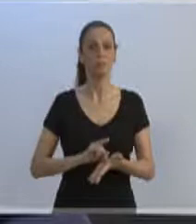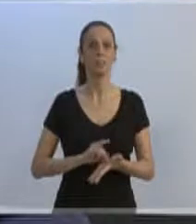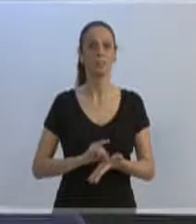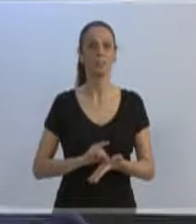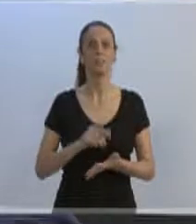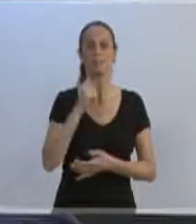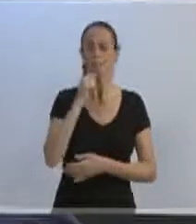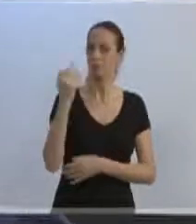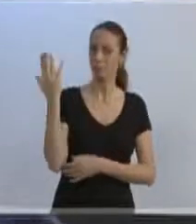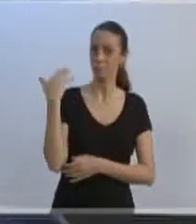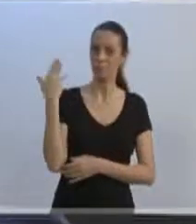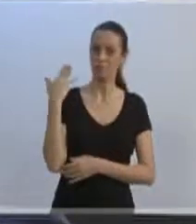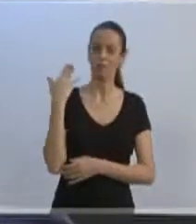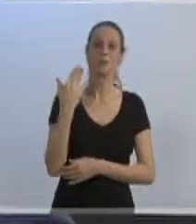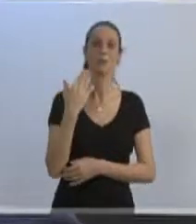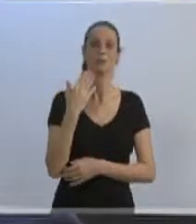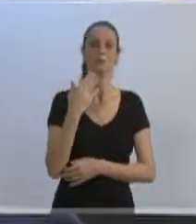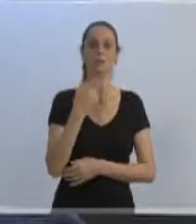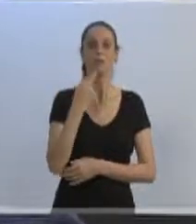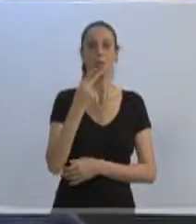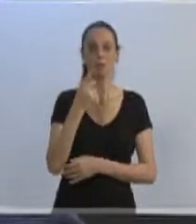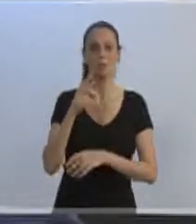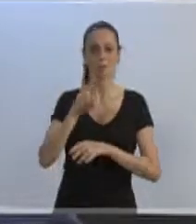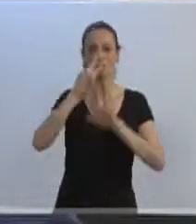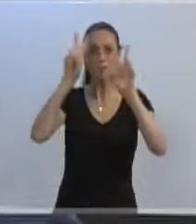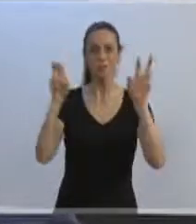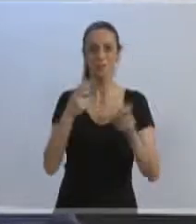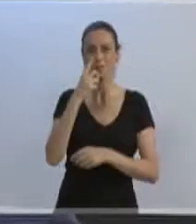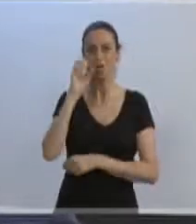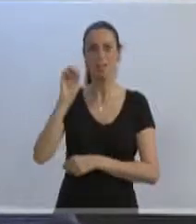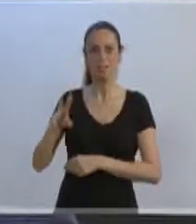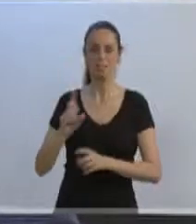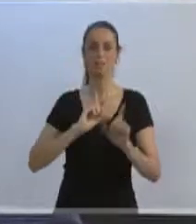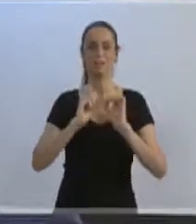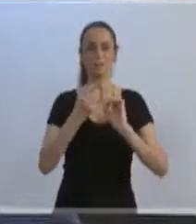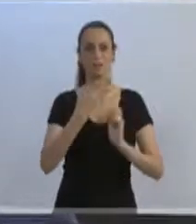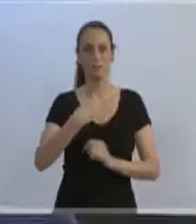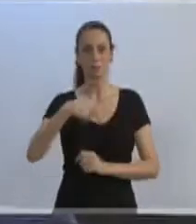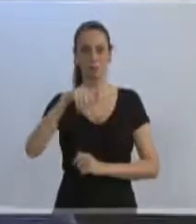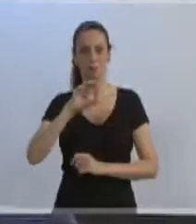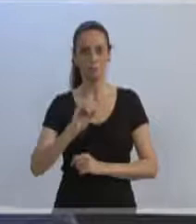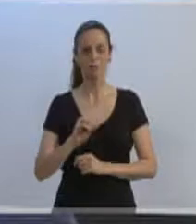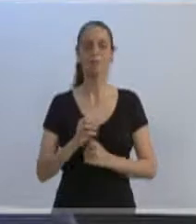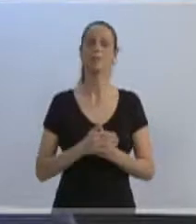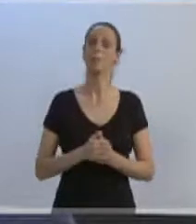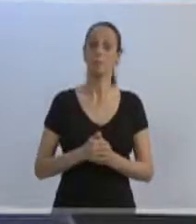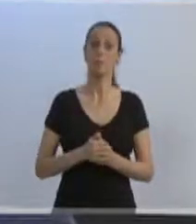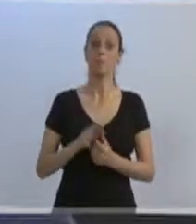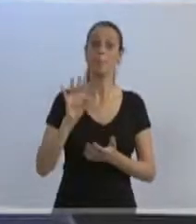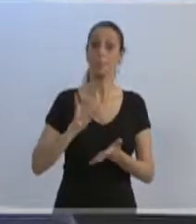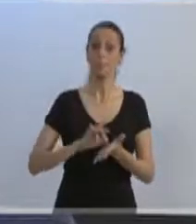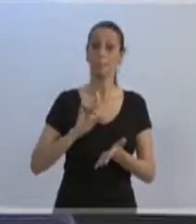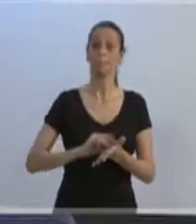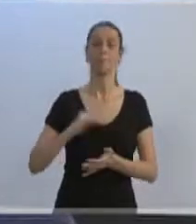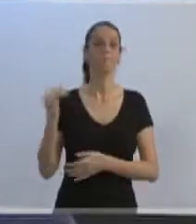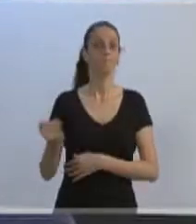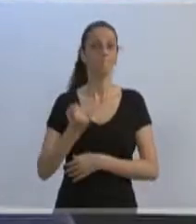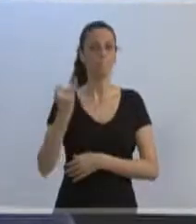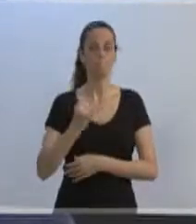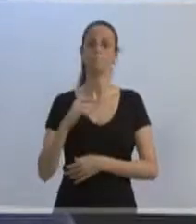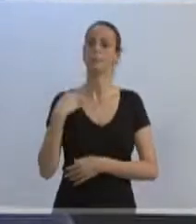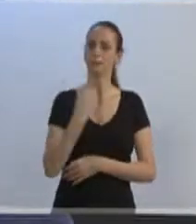semana passada a questão do lixo ali à margem da br 470 e ver o quanto é importante realmente a